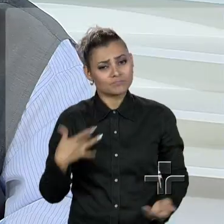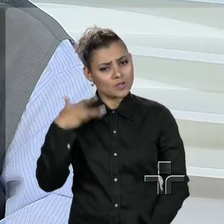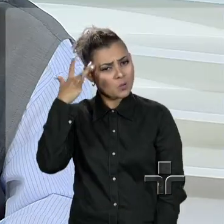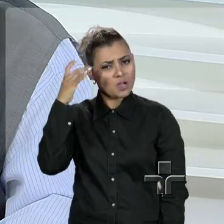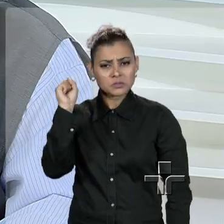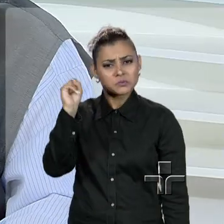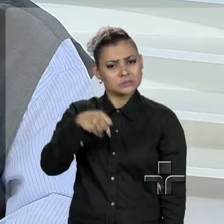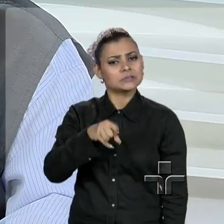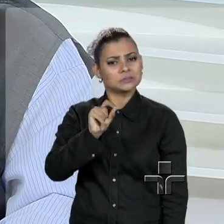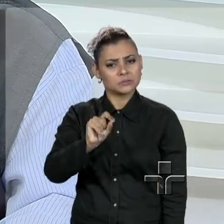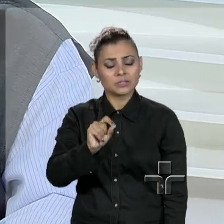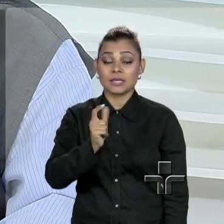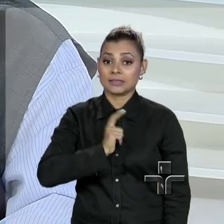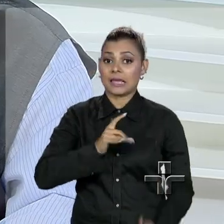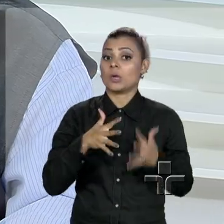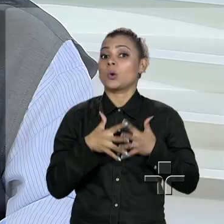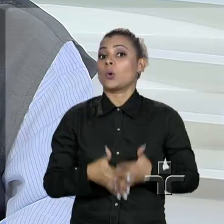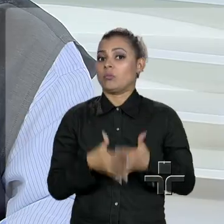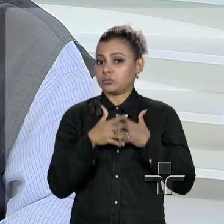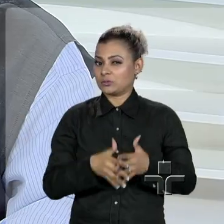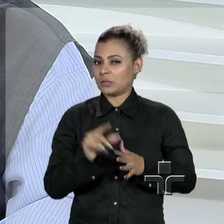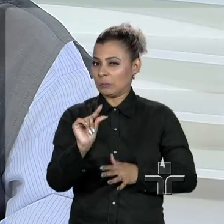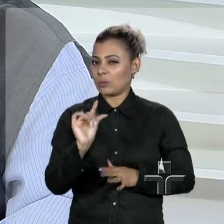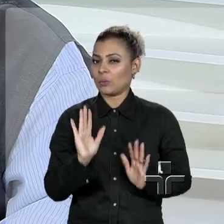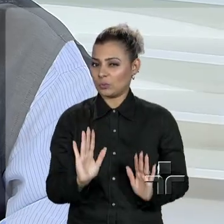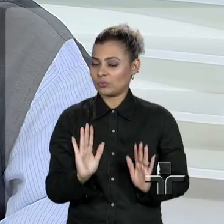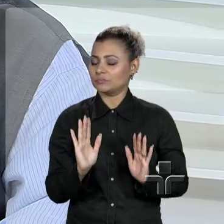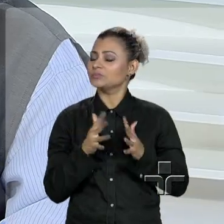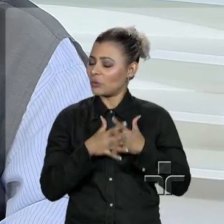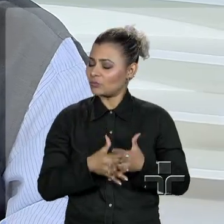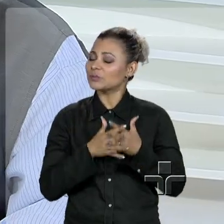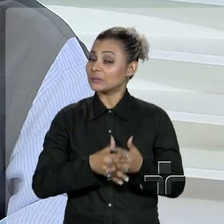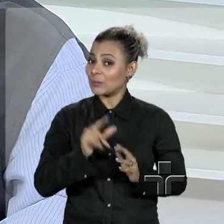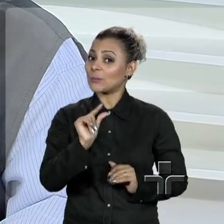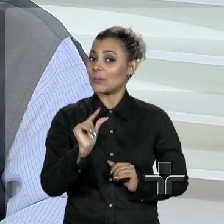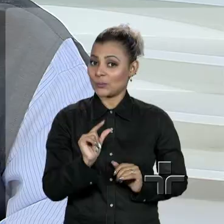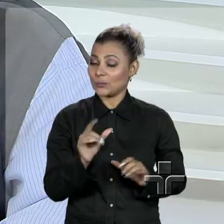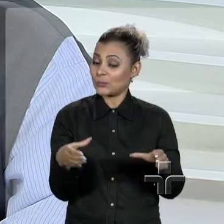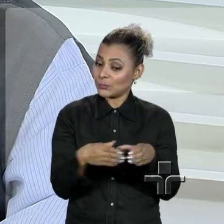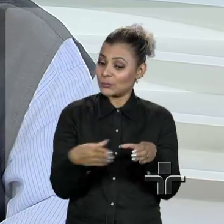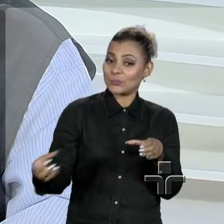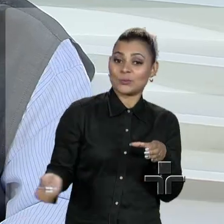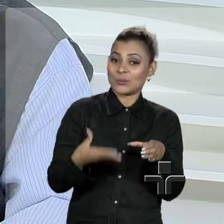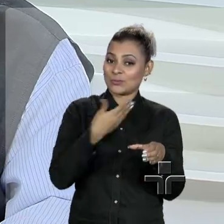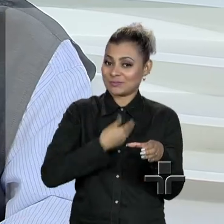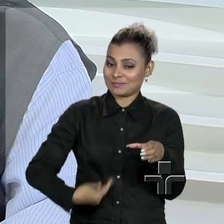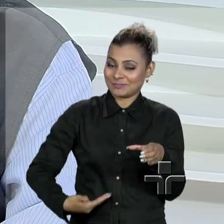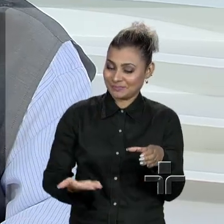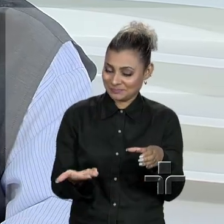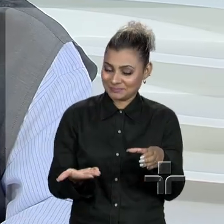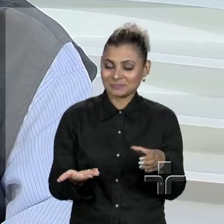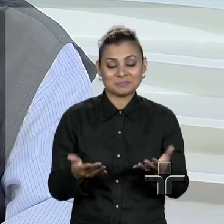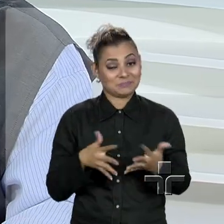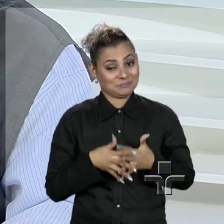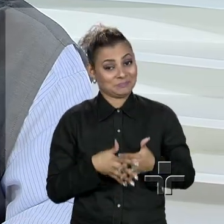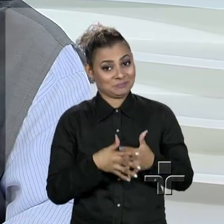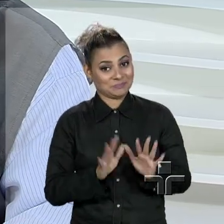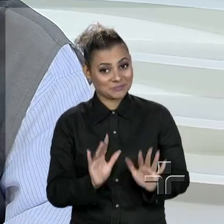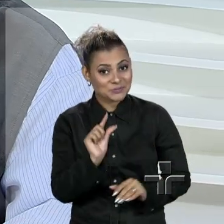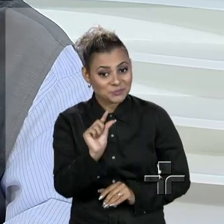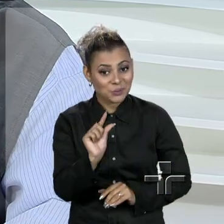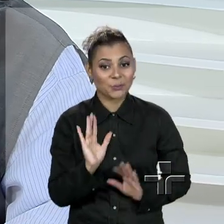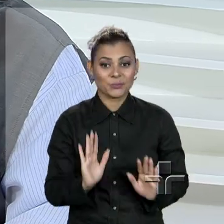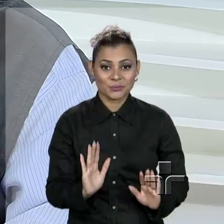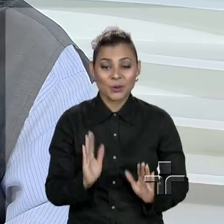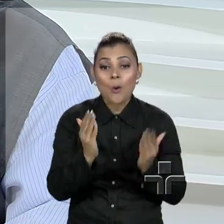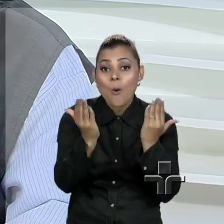realmente há uma confusão um pouco superior à média. Nós estamos vivendo uma confusão um pouco superior à média. A